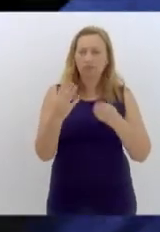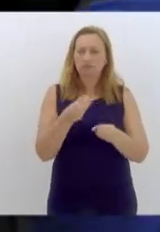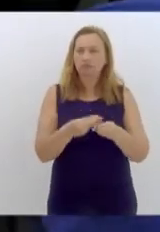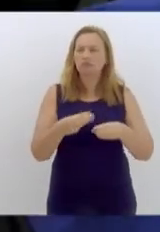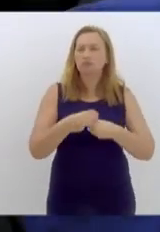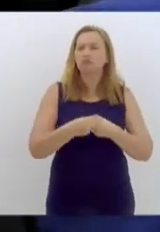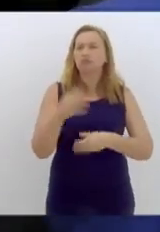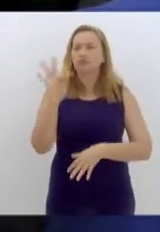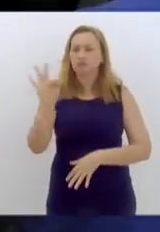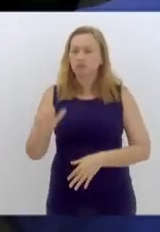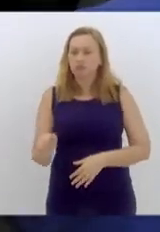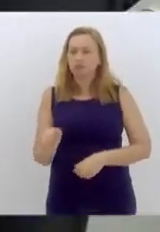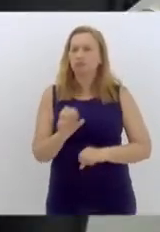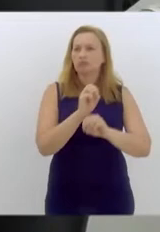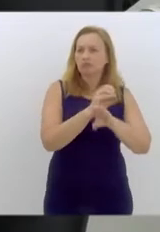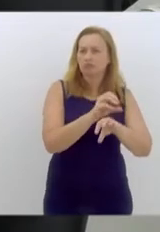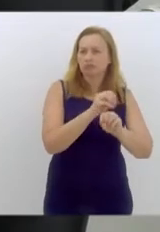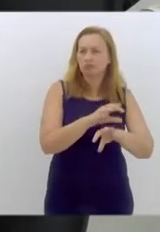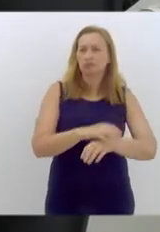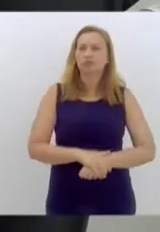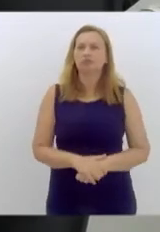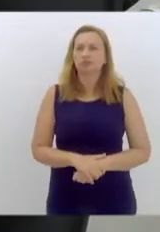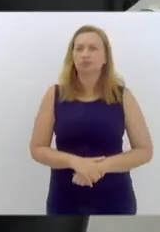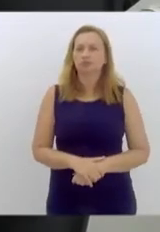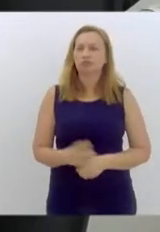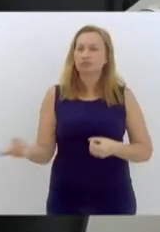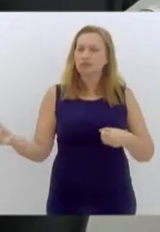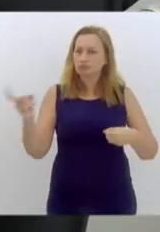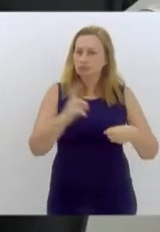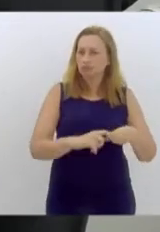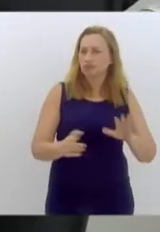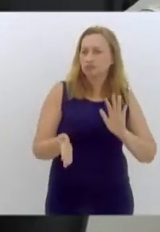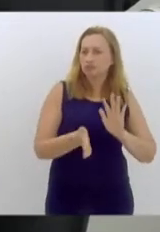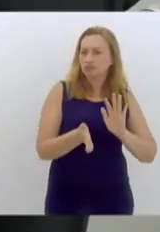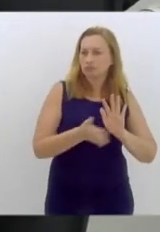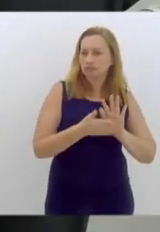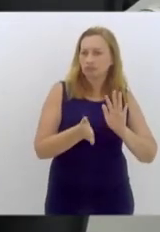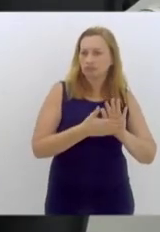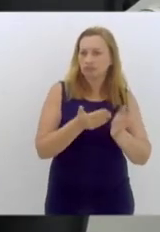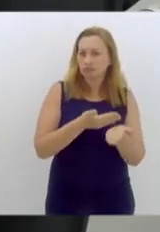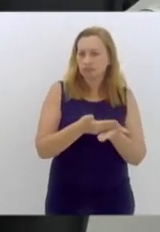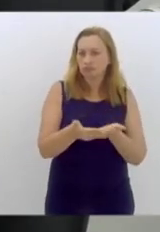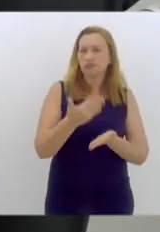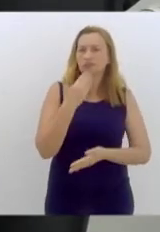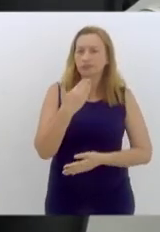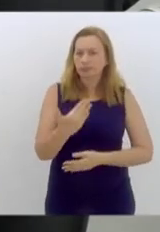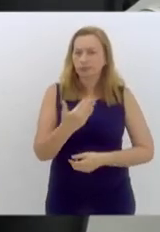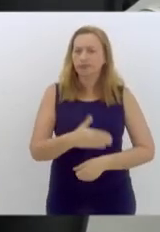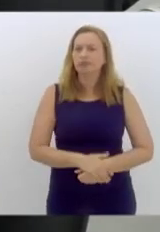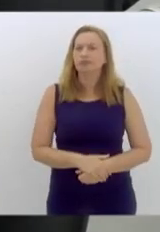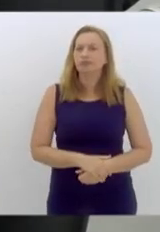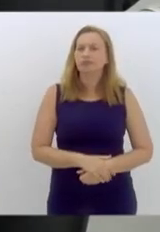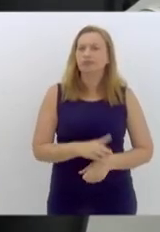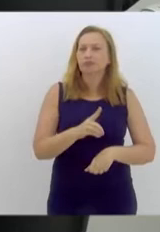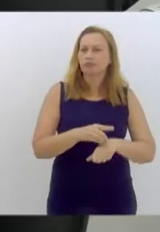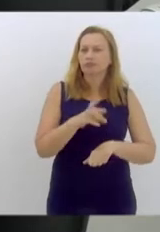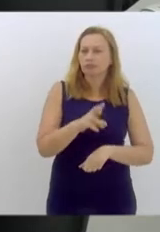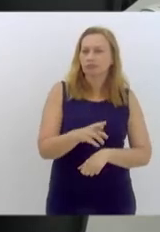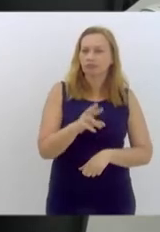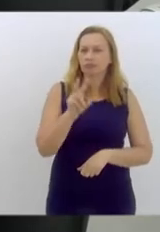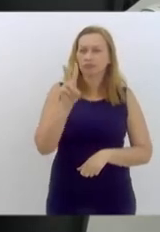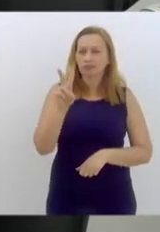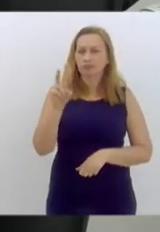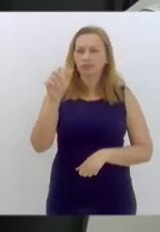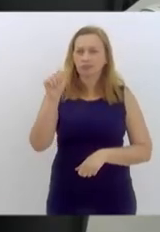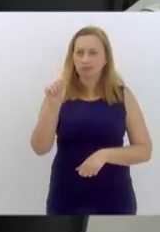e da Educação? Olha só, eu queria retomar a proposta inicial e pedir à doutora Ana